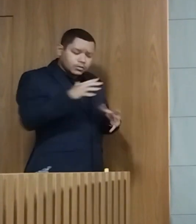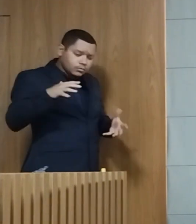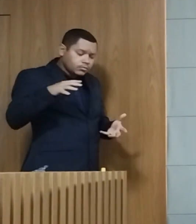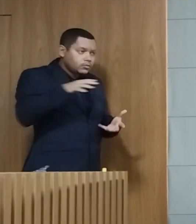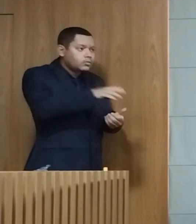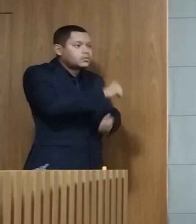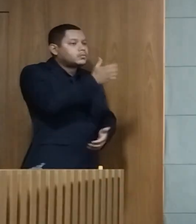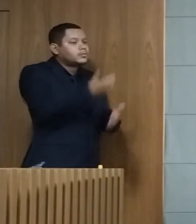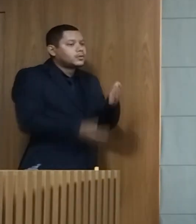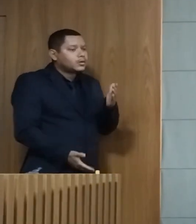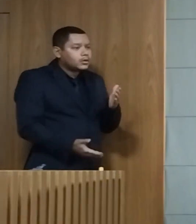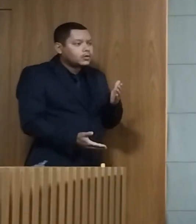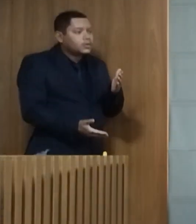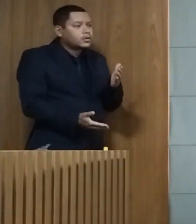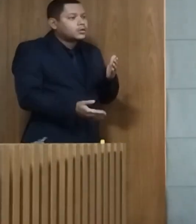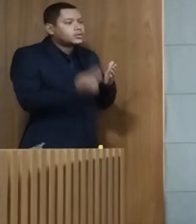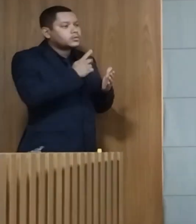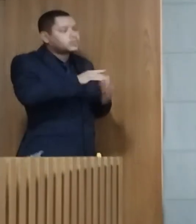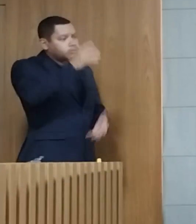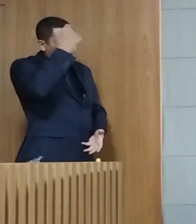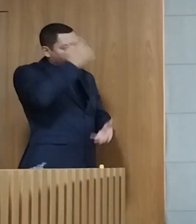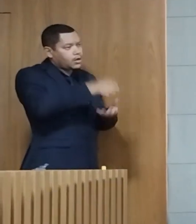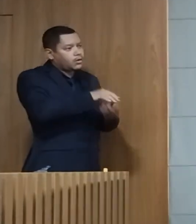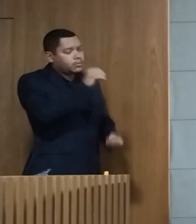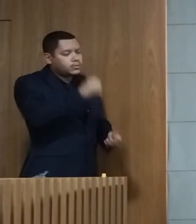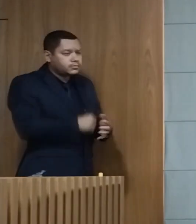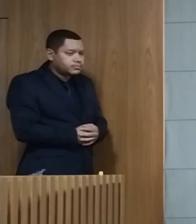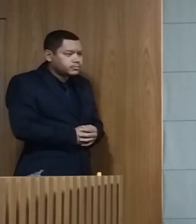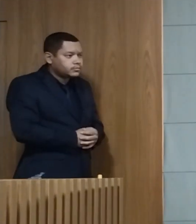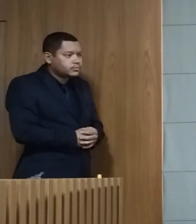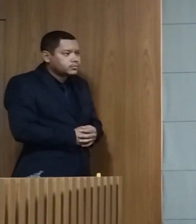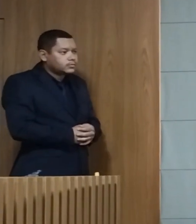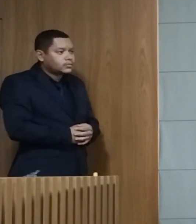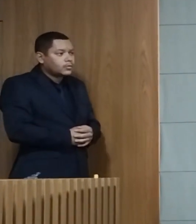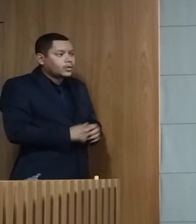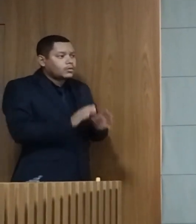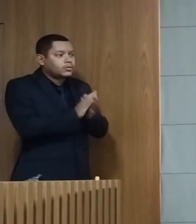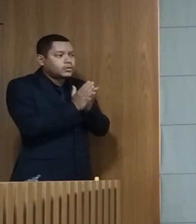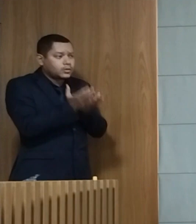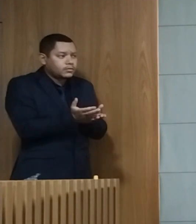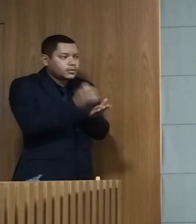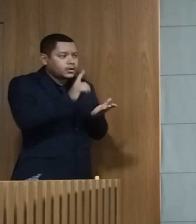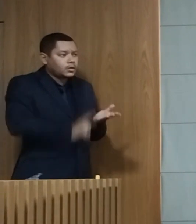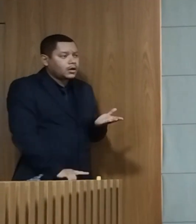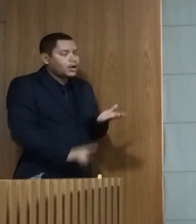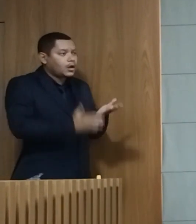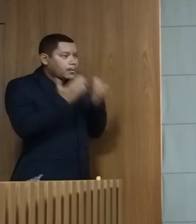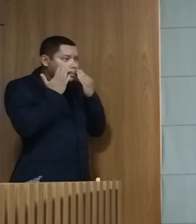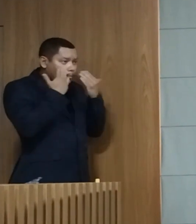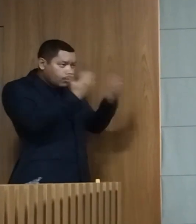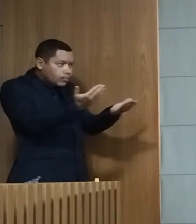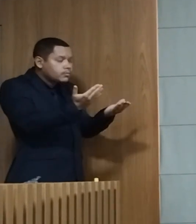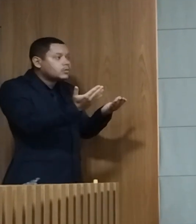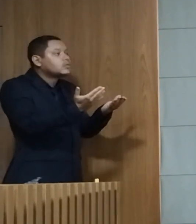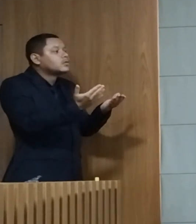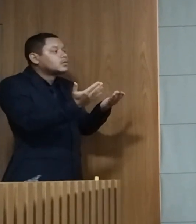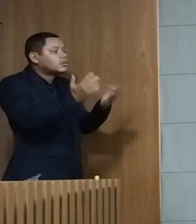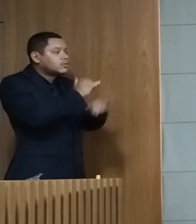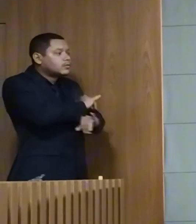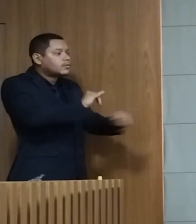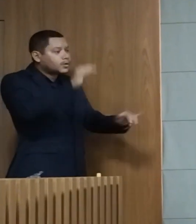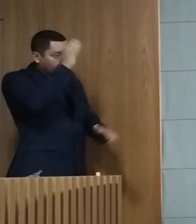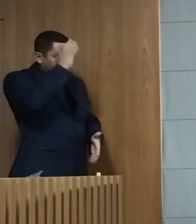perder sua alma. A origem é a declaração pública de fé. É